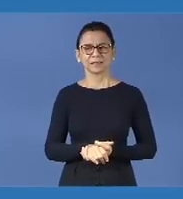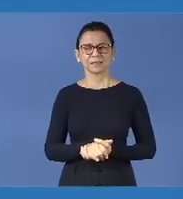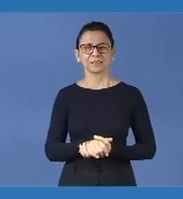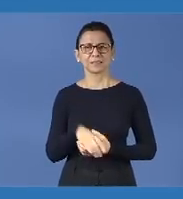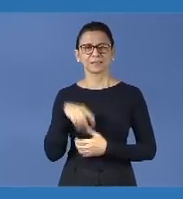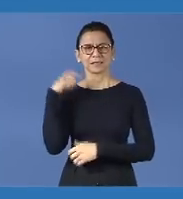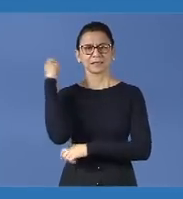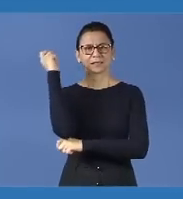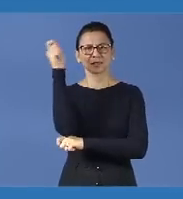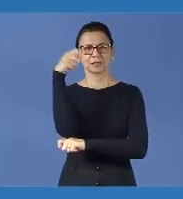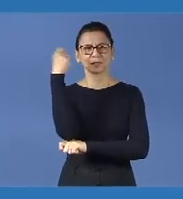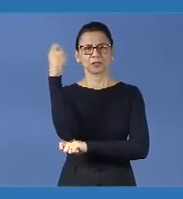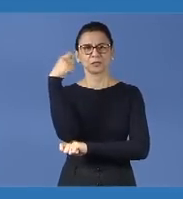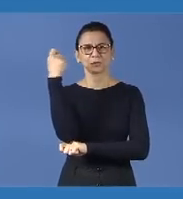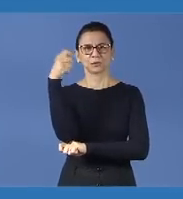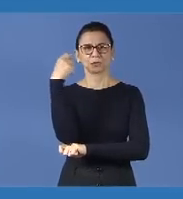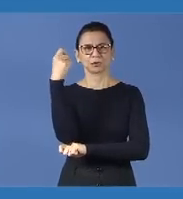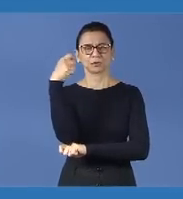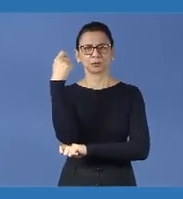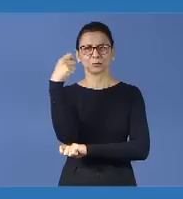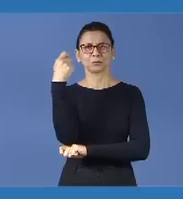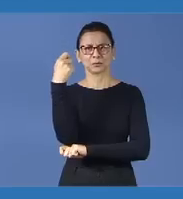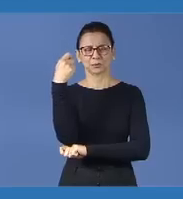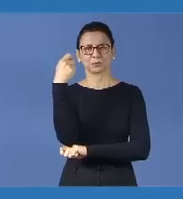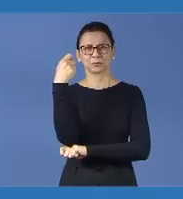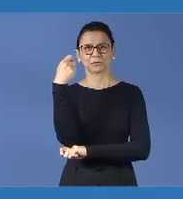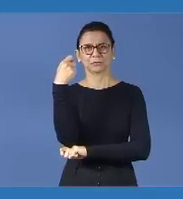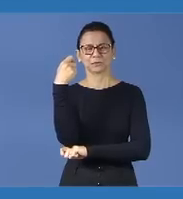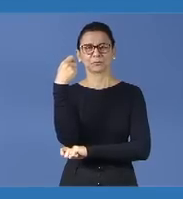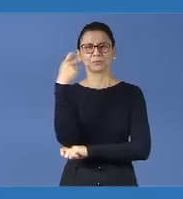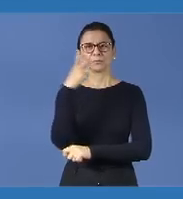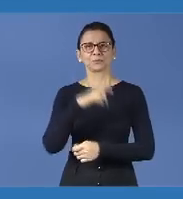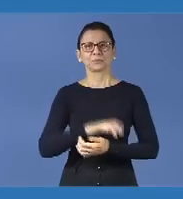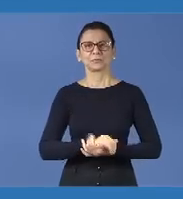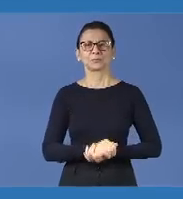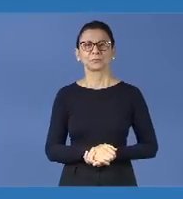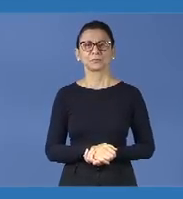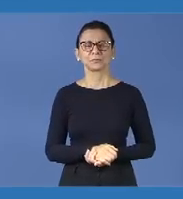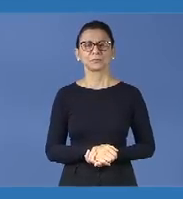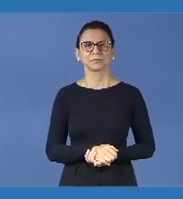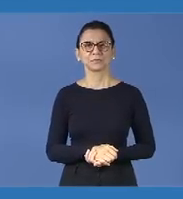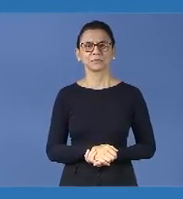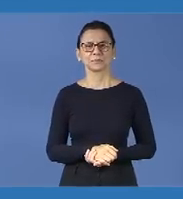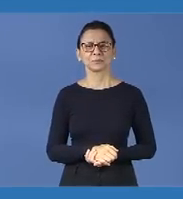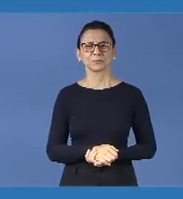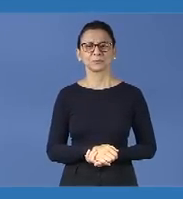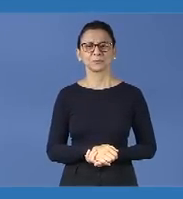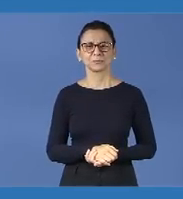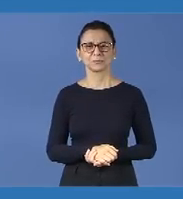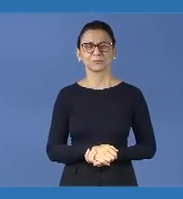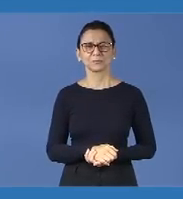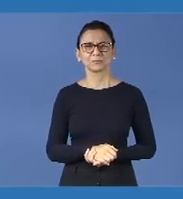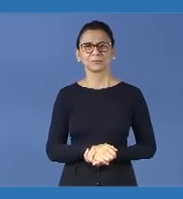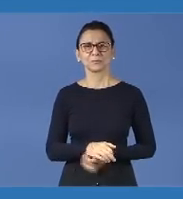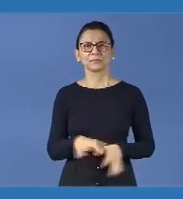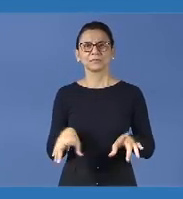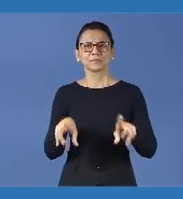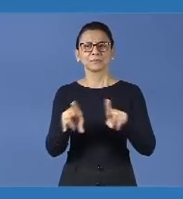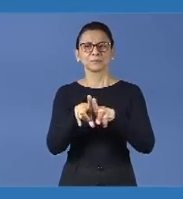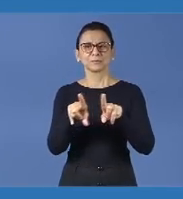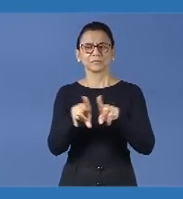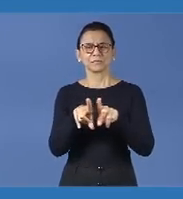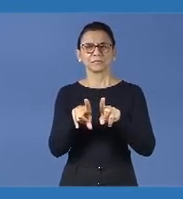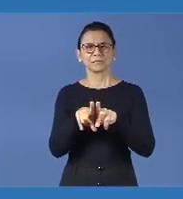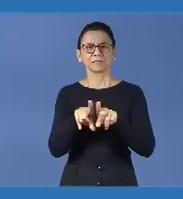Rio Grande do Sul, a cidade de Rio Grande, no Rio Grande do Sul, também, e em São Lourenço,